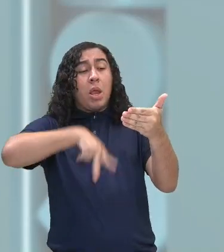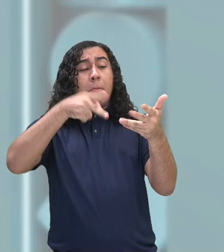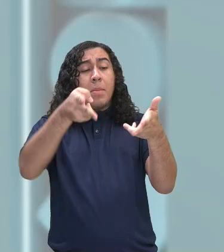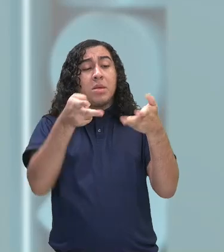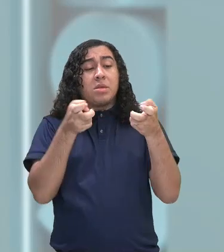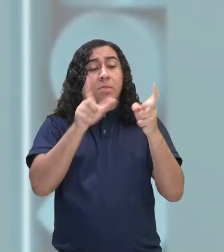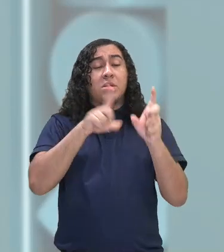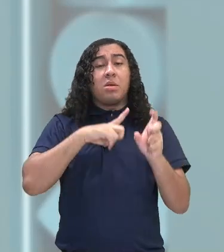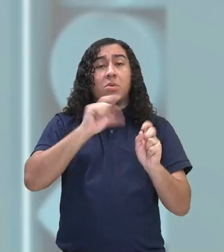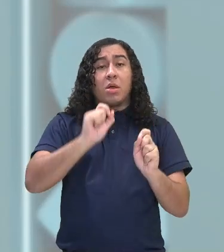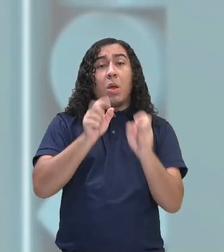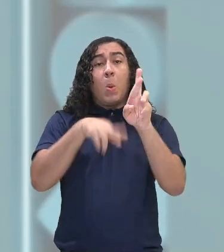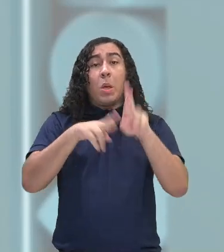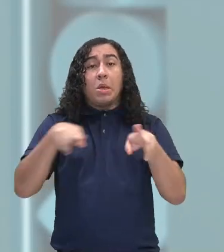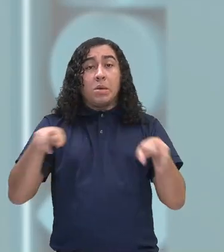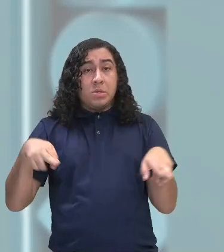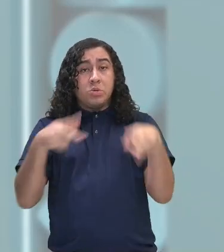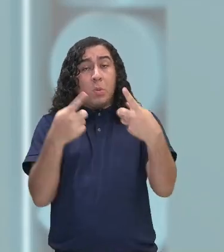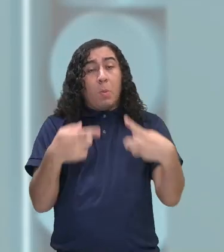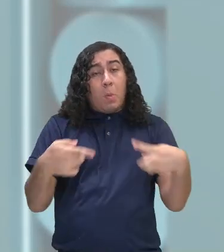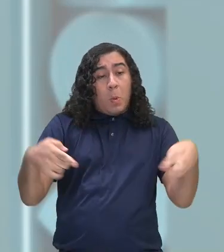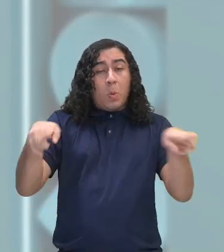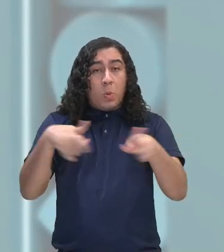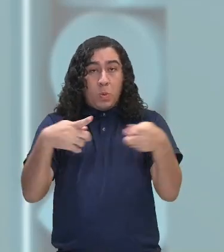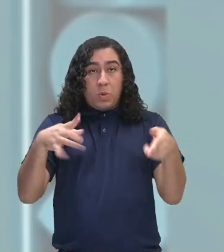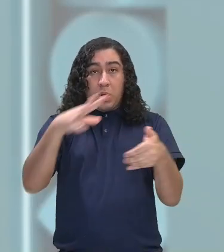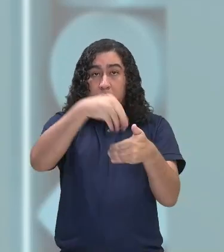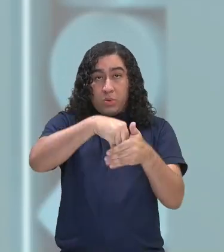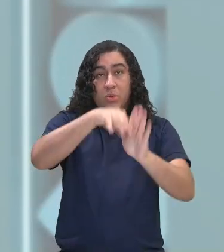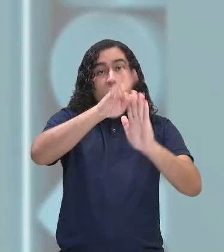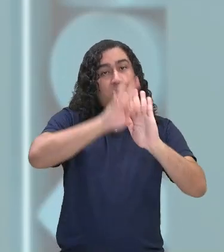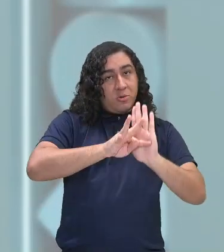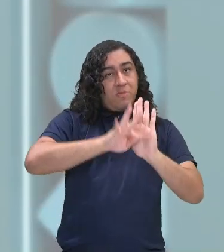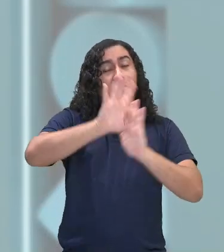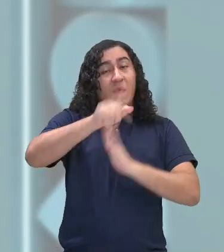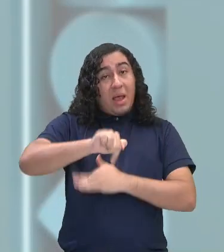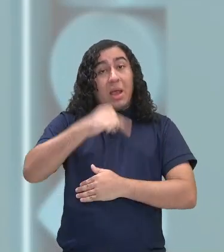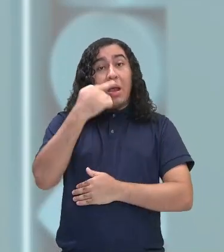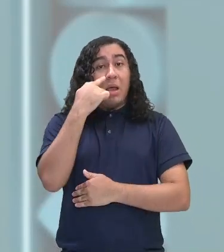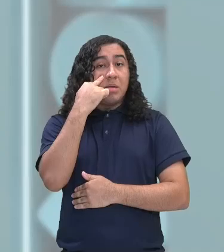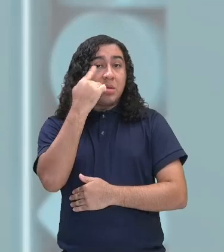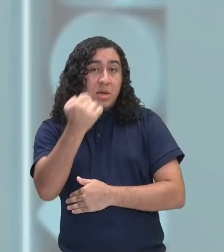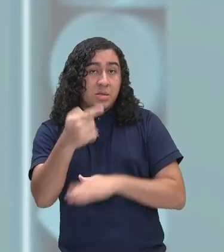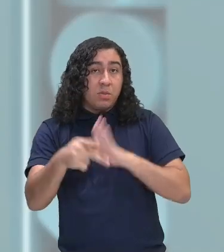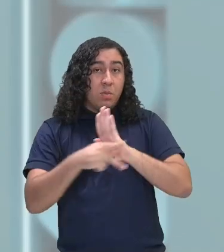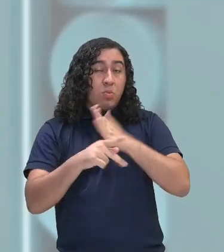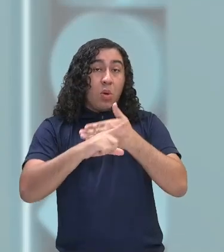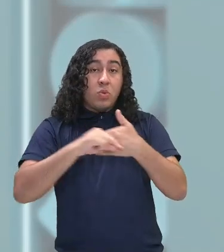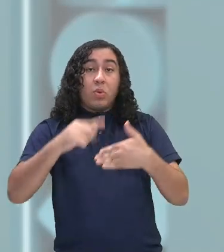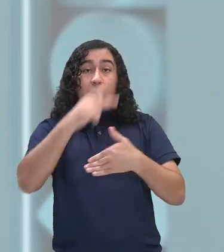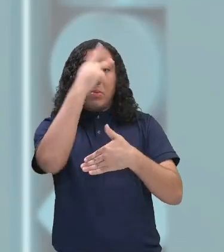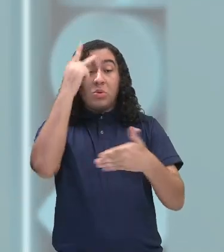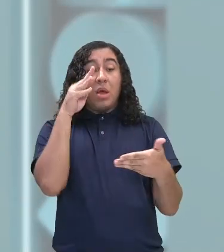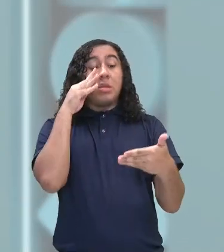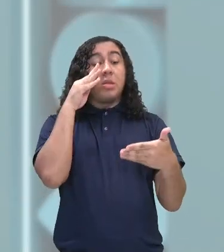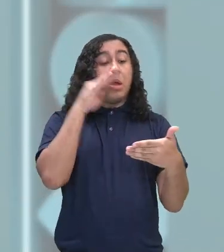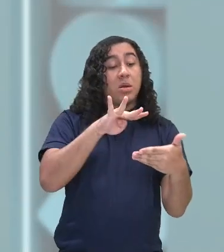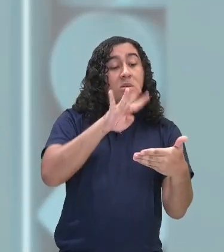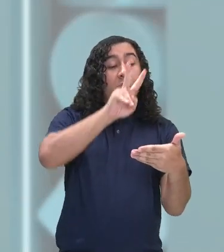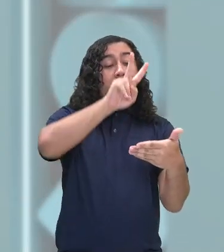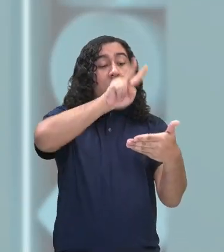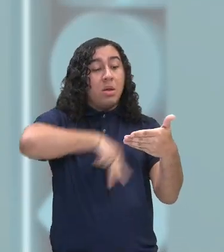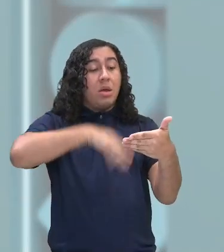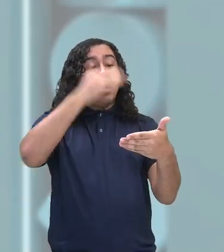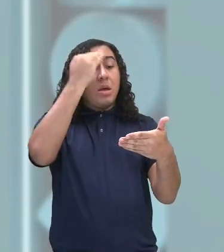uma musicalidade naquele texto. E é intencional, que é para chamar a atenção do leitor, para